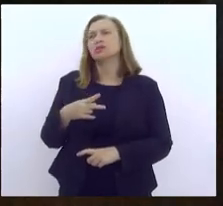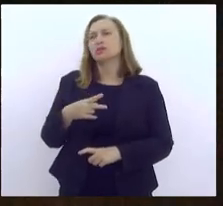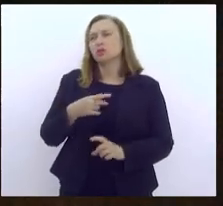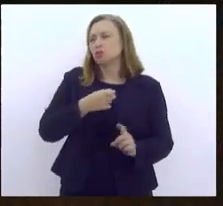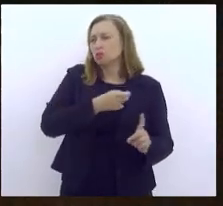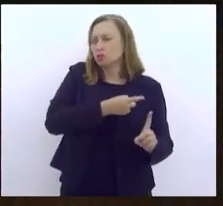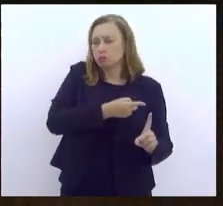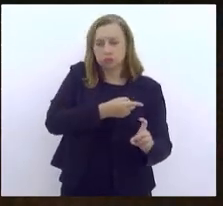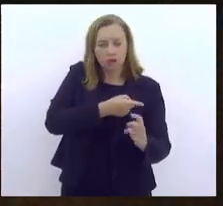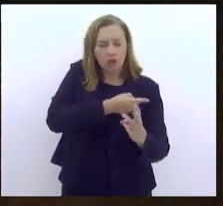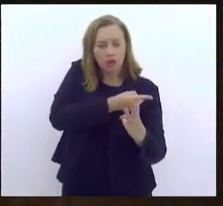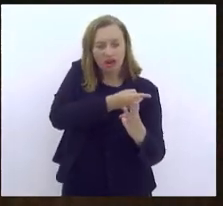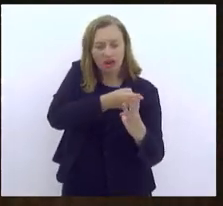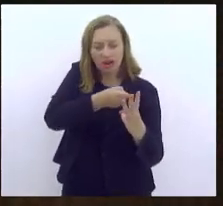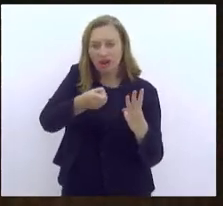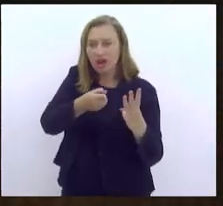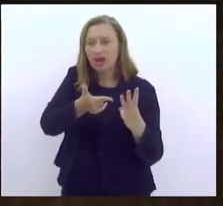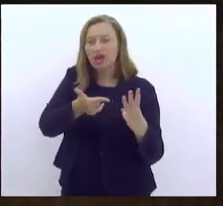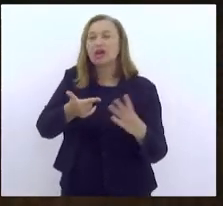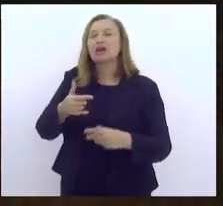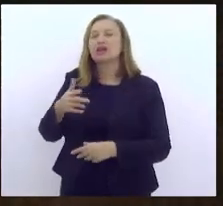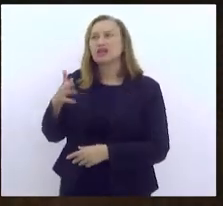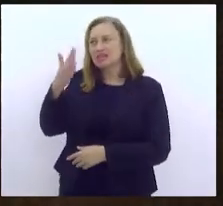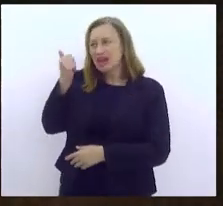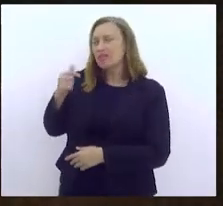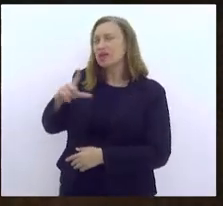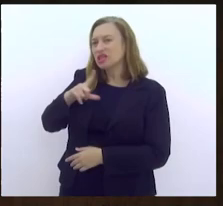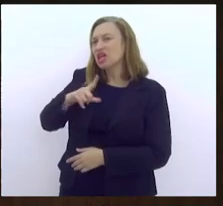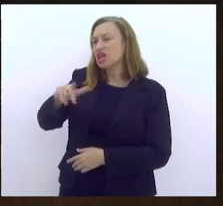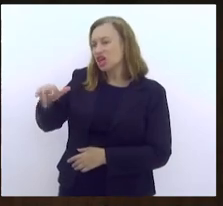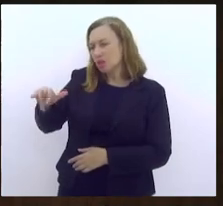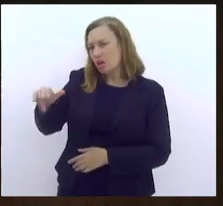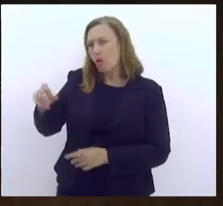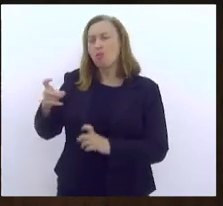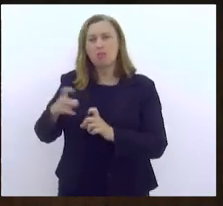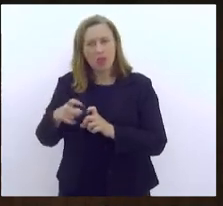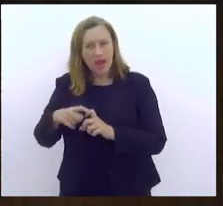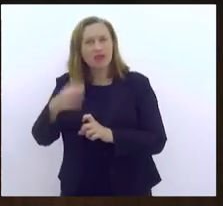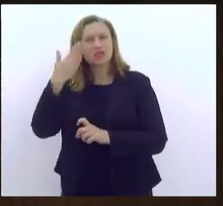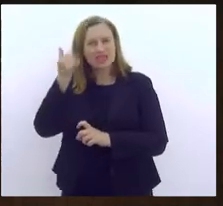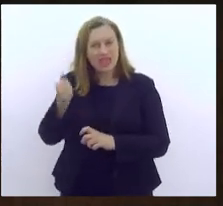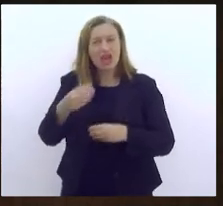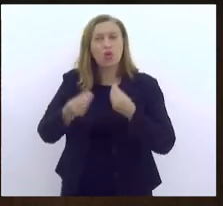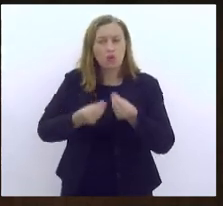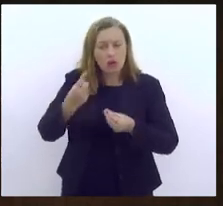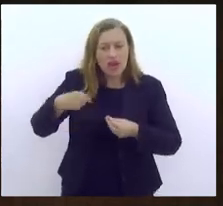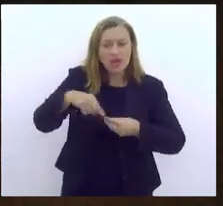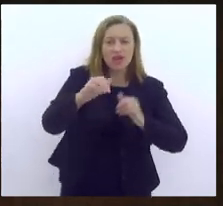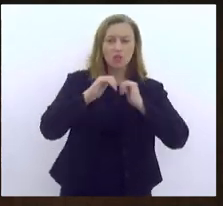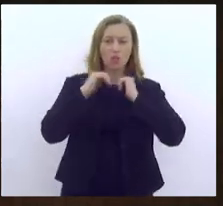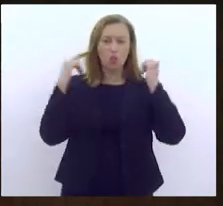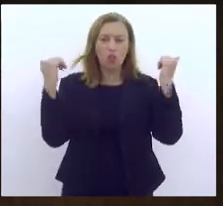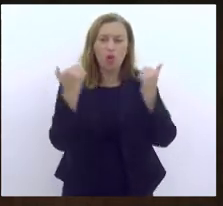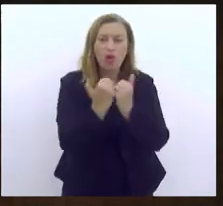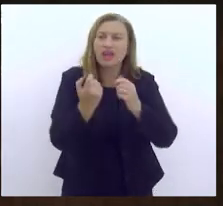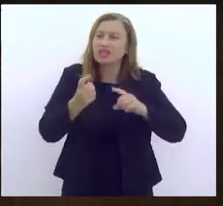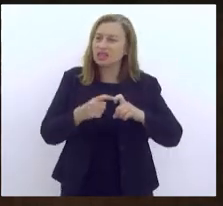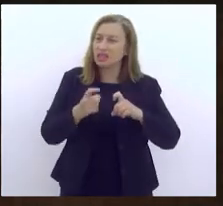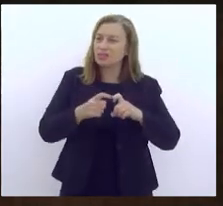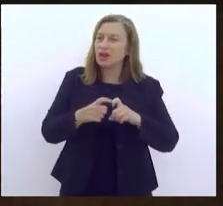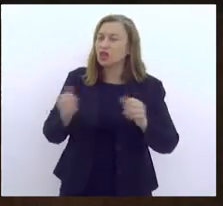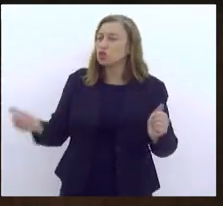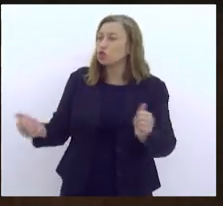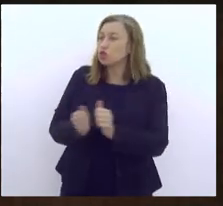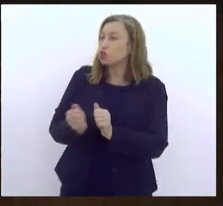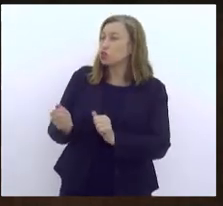com muita dor, porque todos sabem aqui que eu tenho um irmão médico, sei o que é a carreira, sei o que é estar participando de um congresso médico, ao lado do